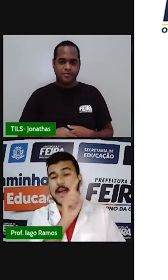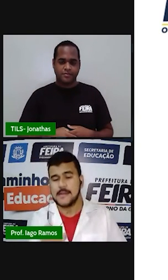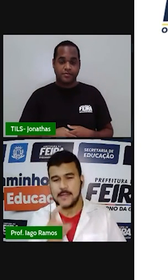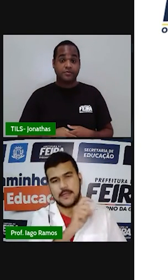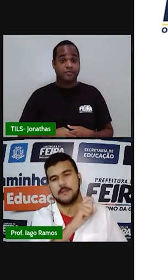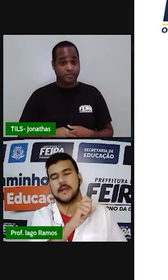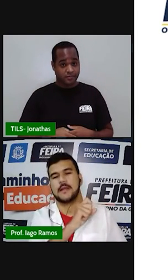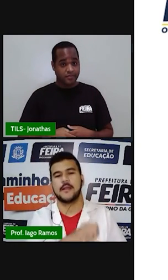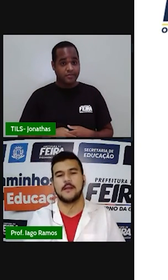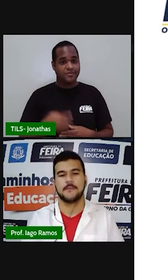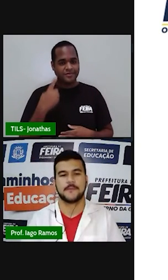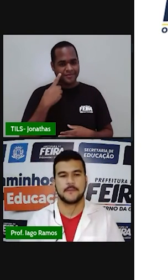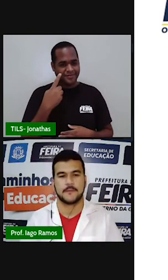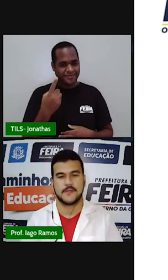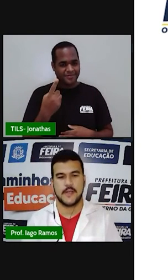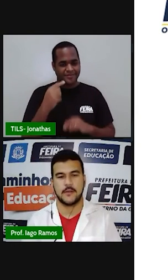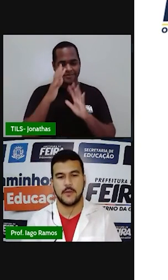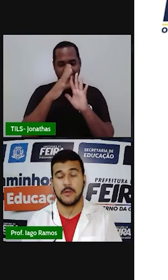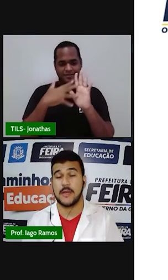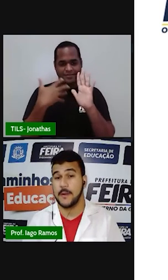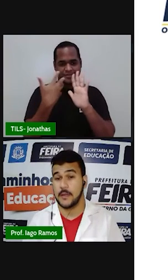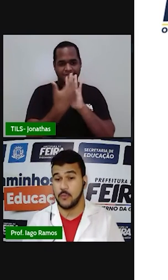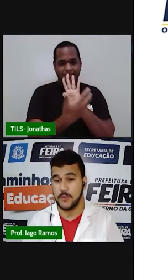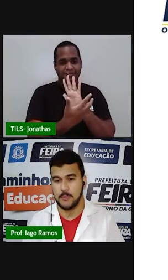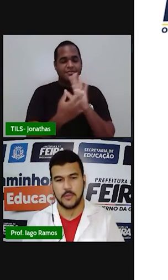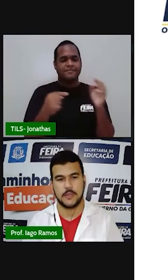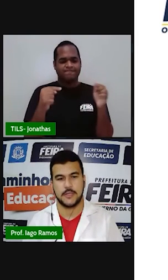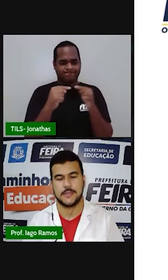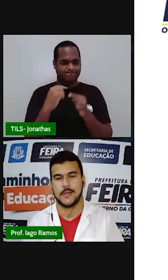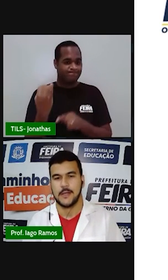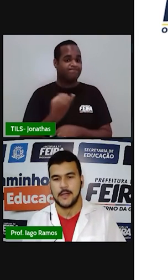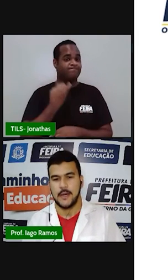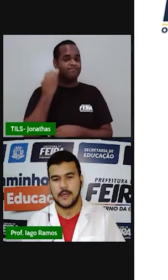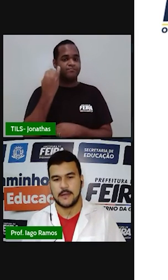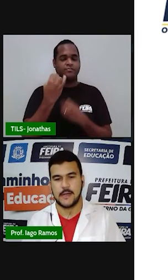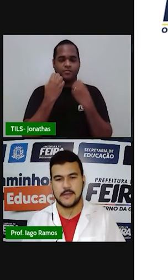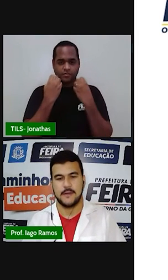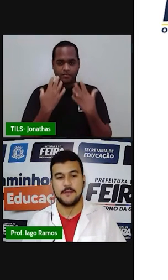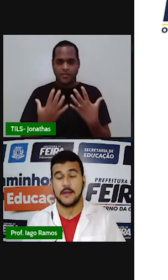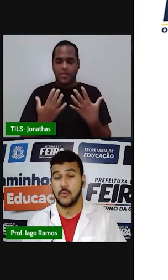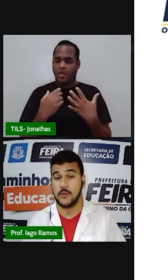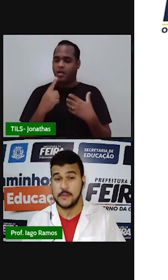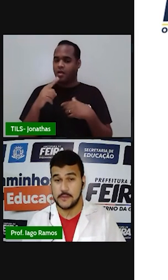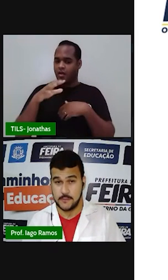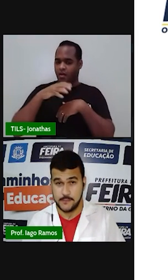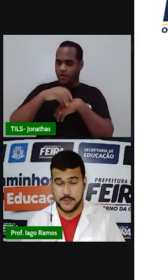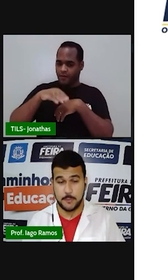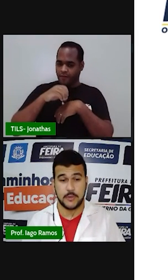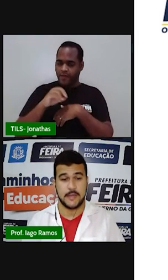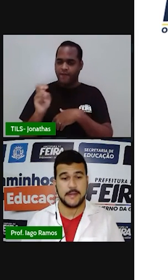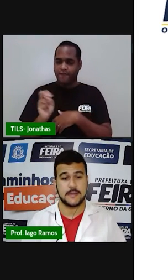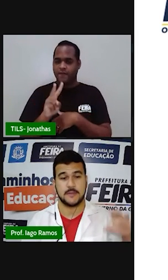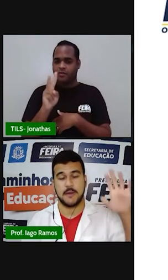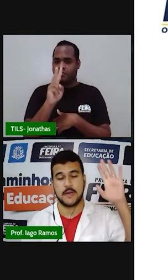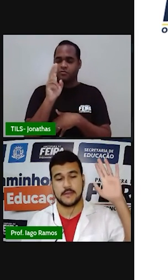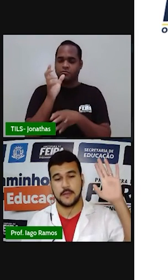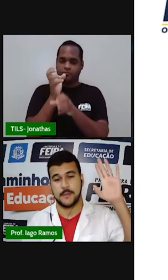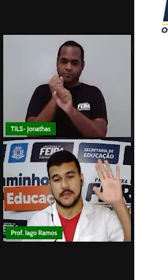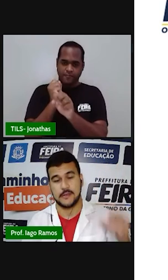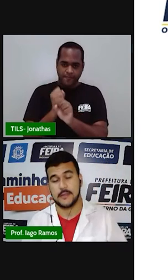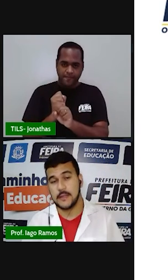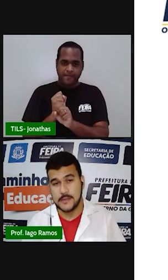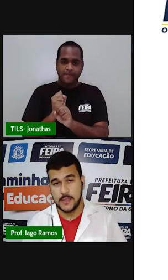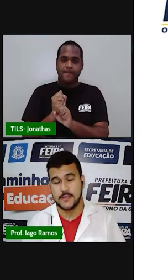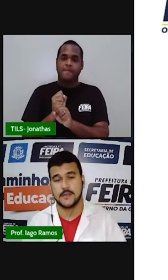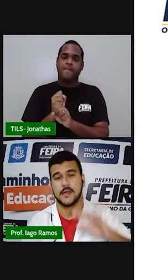E essa tabela aqui, certo? É uma tabela muito importante. Ela traz ali valores de potências para as